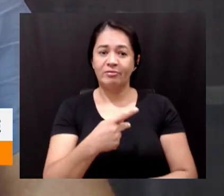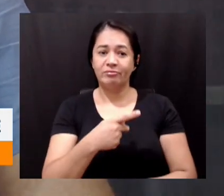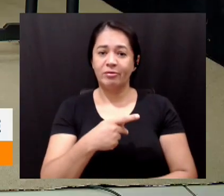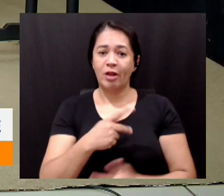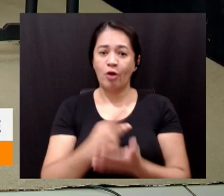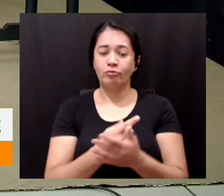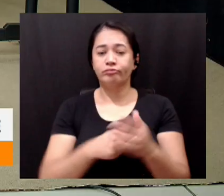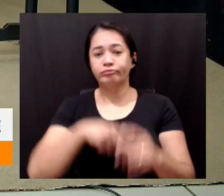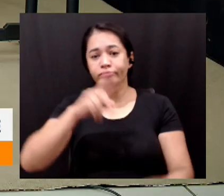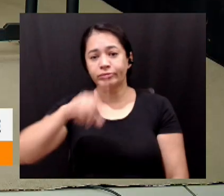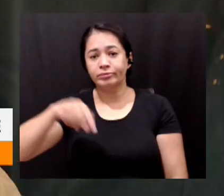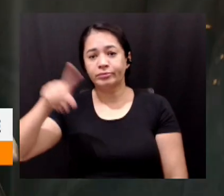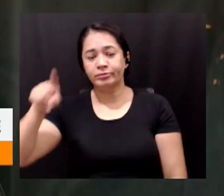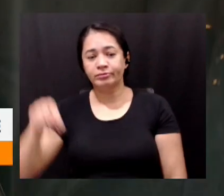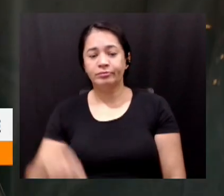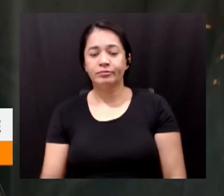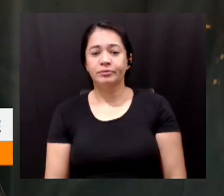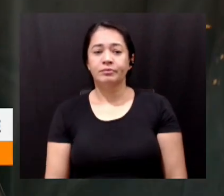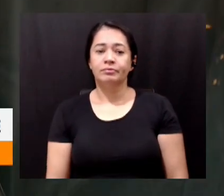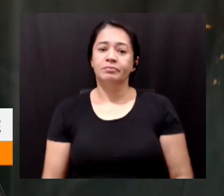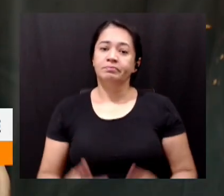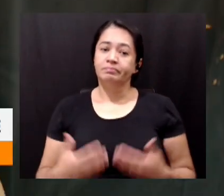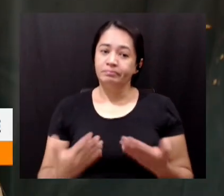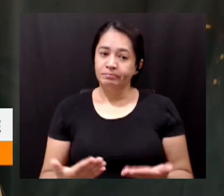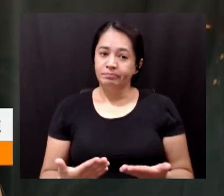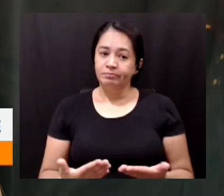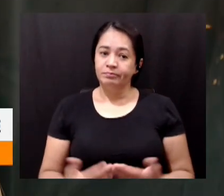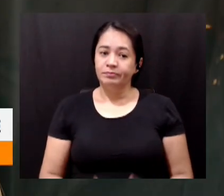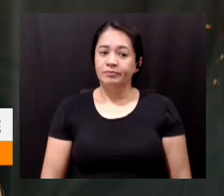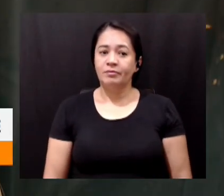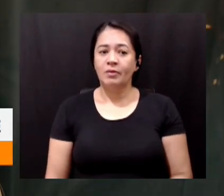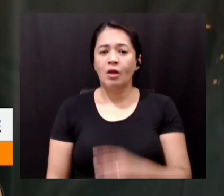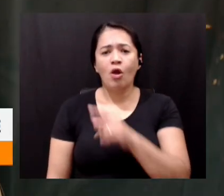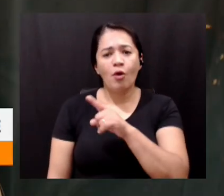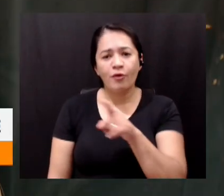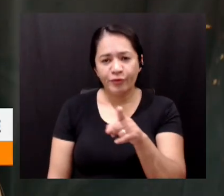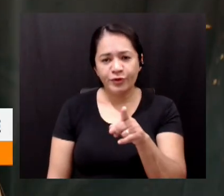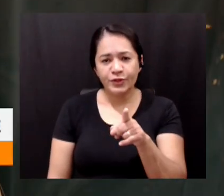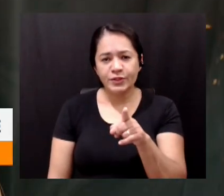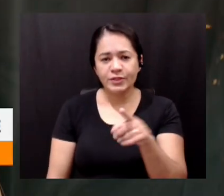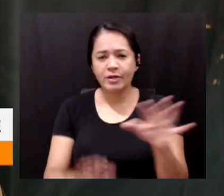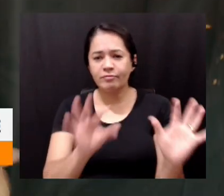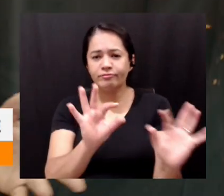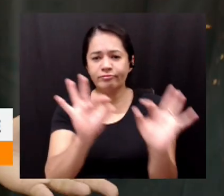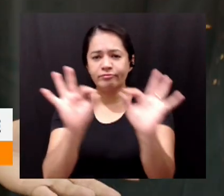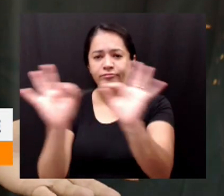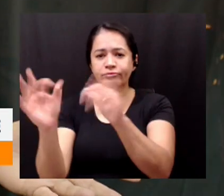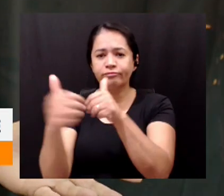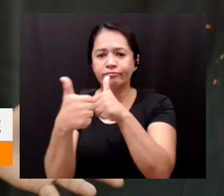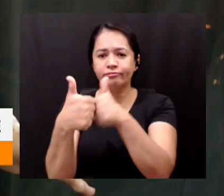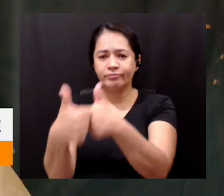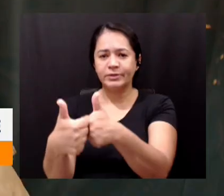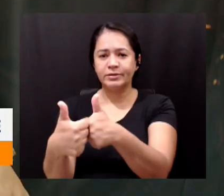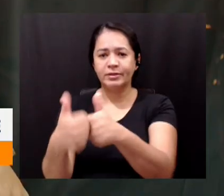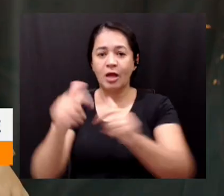Muito bem. Olha, gente, é o seguinte, você que está aí acompanhando, né, a programação da TV Câmara Campinas, nós estamos ao vivo com o Estúdio Câmara.